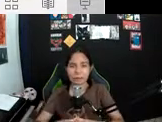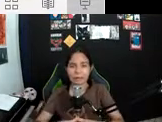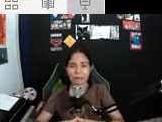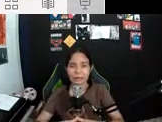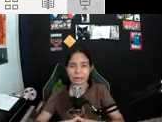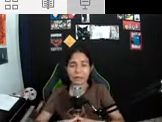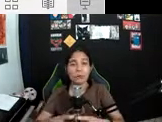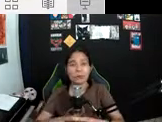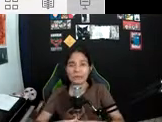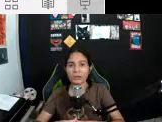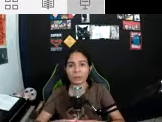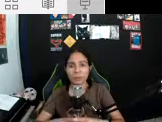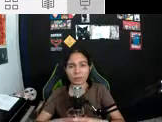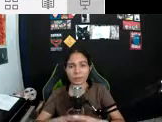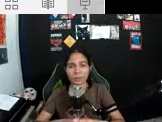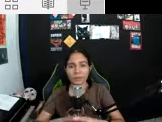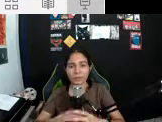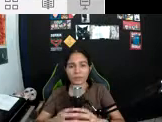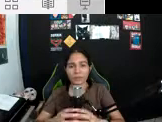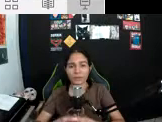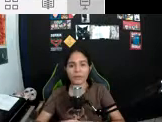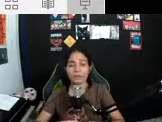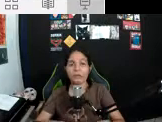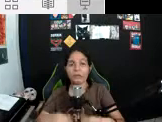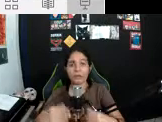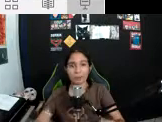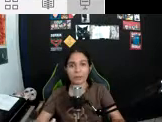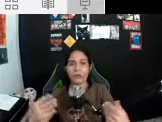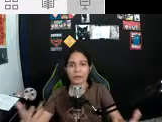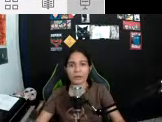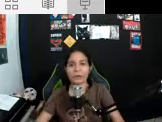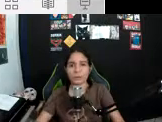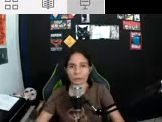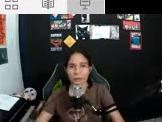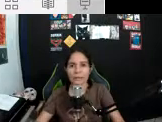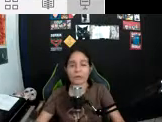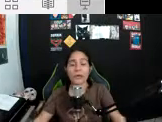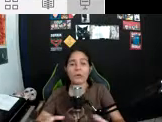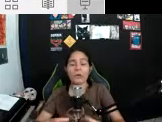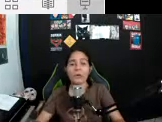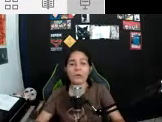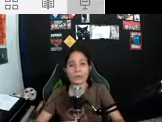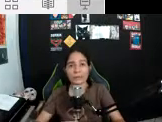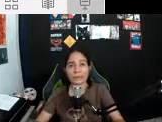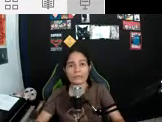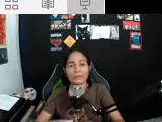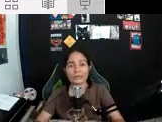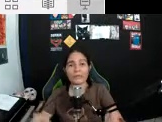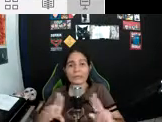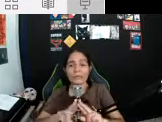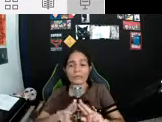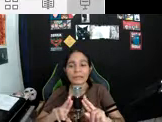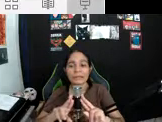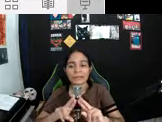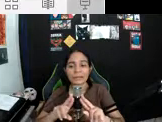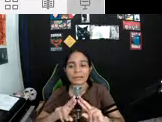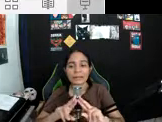mas também vocês não podem ser coniventes com isso, nem provocar ou cooperar com